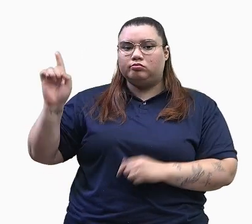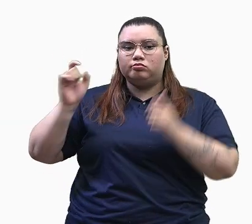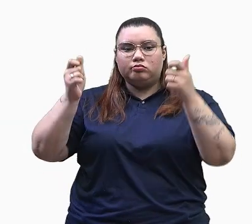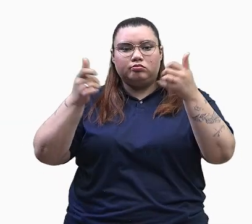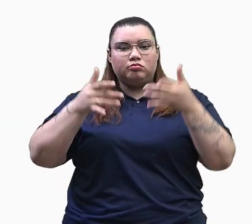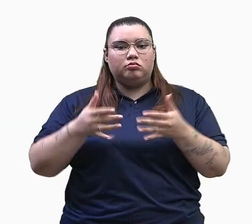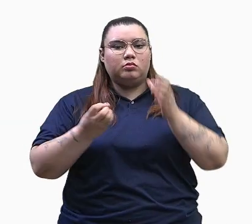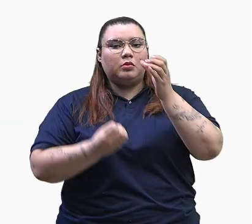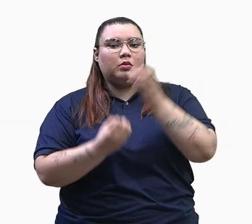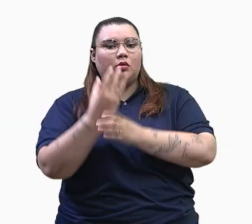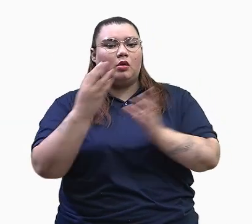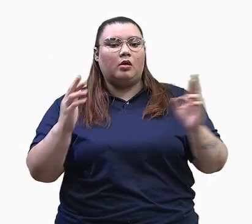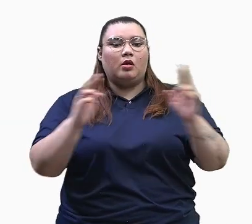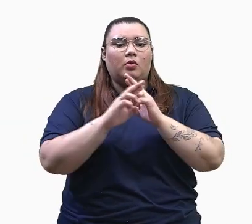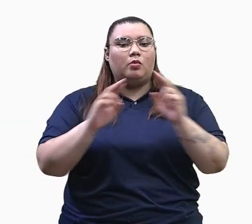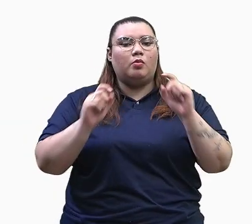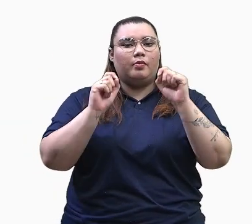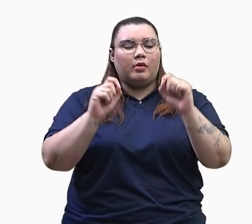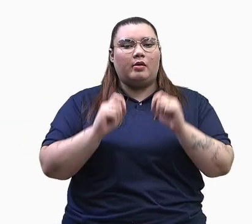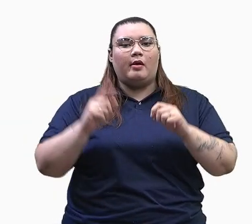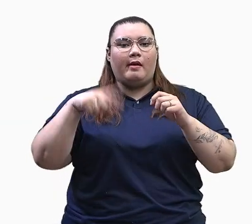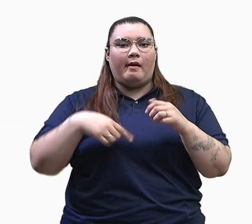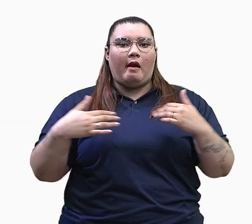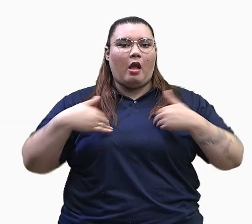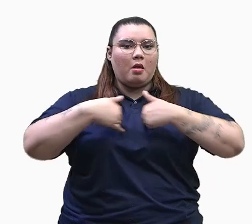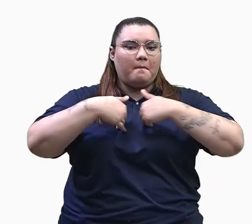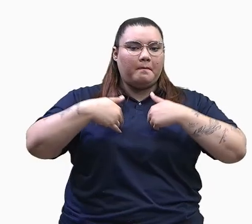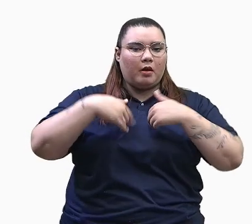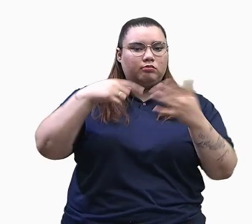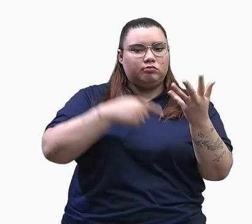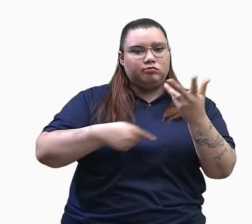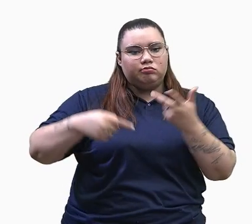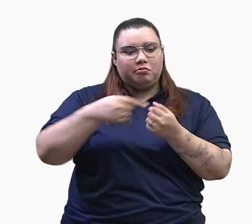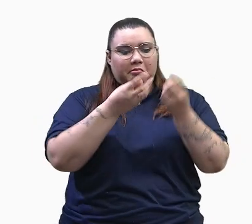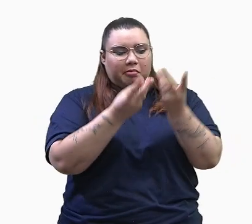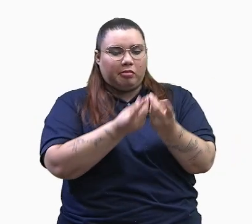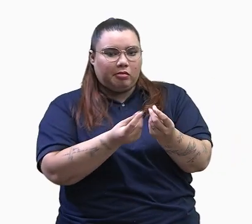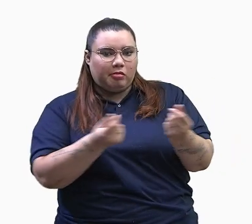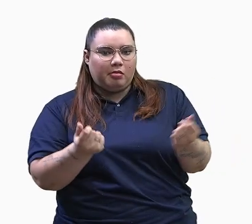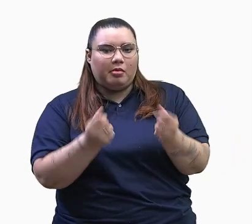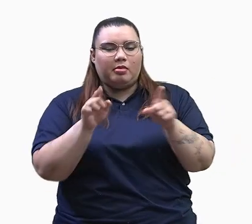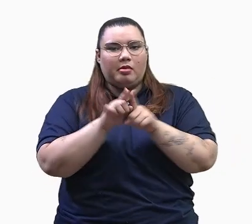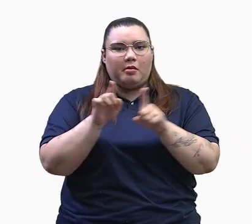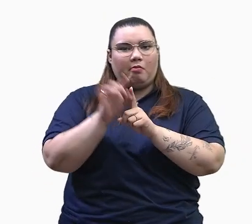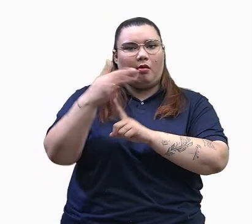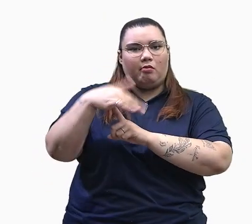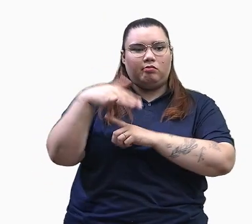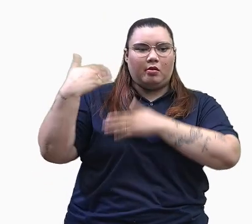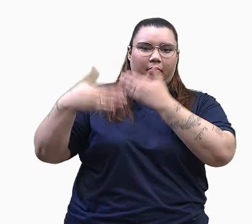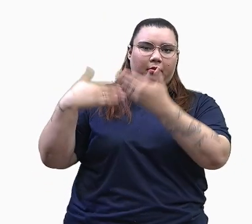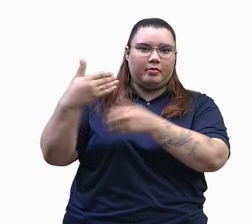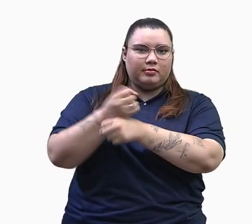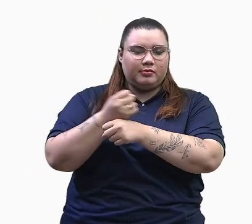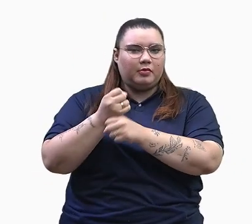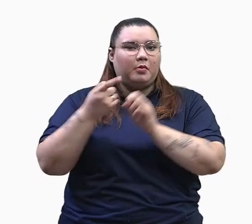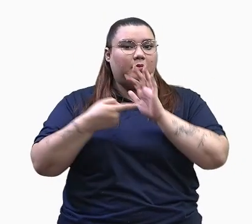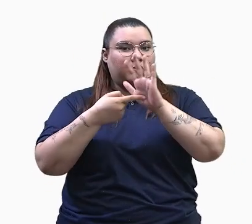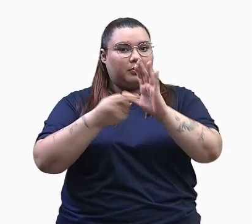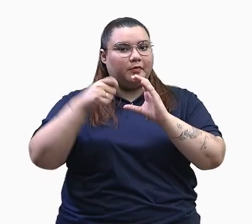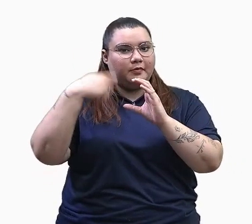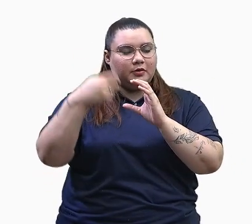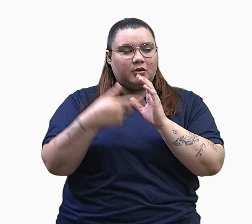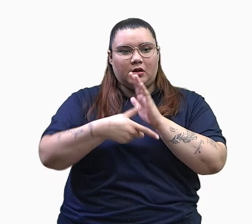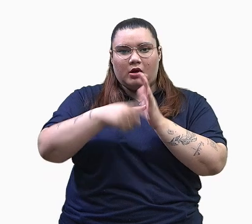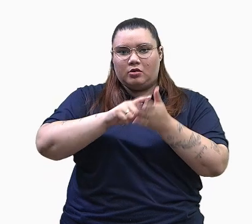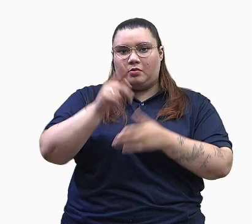sua origem relacionada também à decomposição desses restos de animais, né, e vegetais, como a gente viu lá no vídeo com a professora de